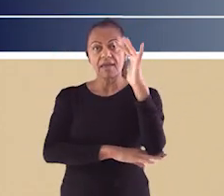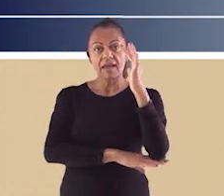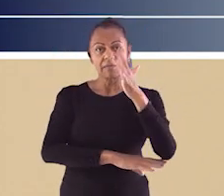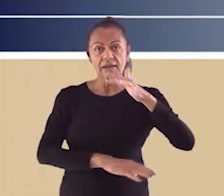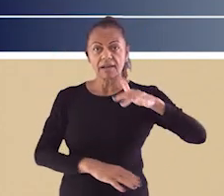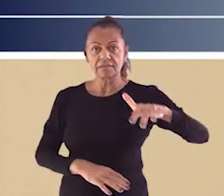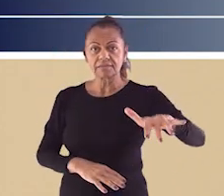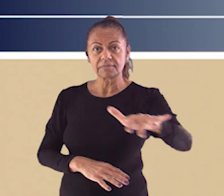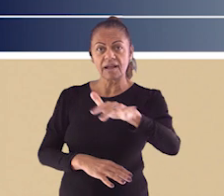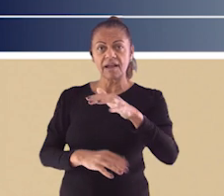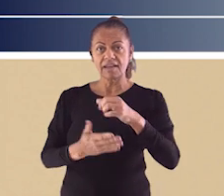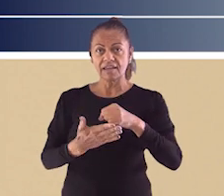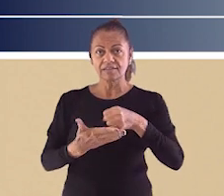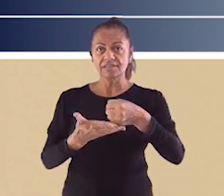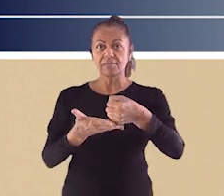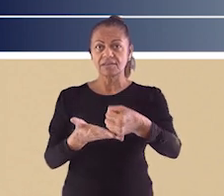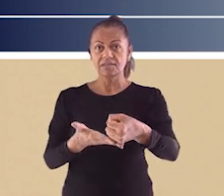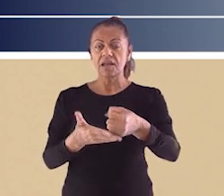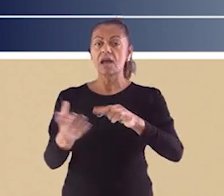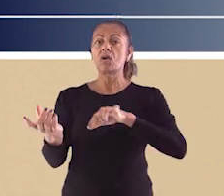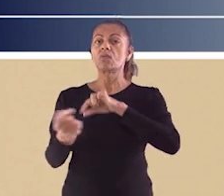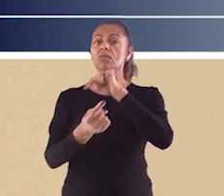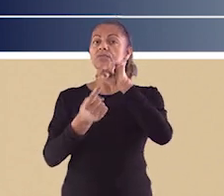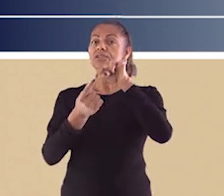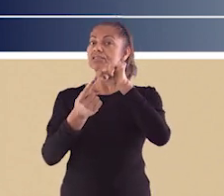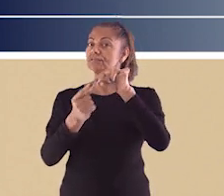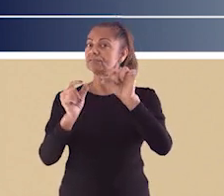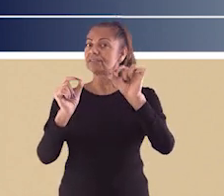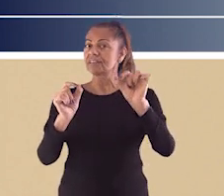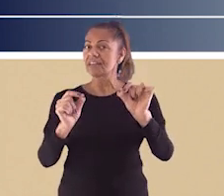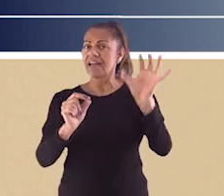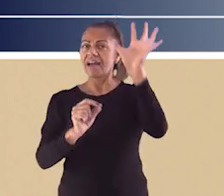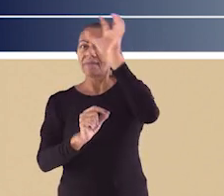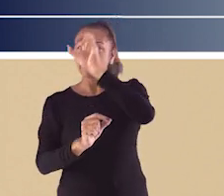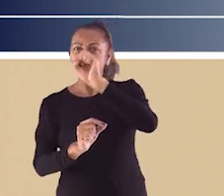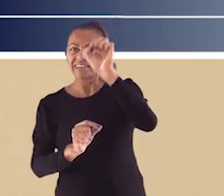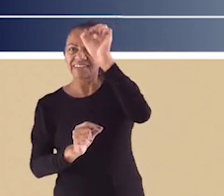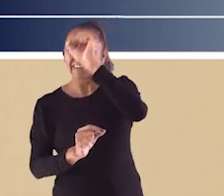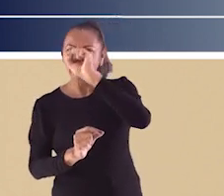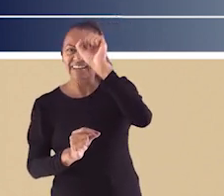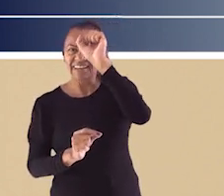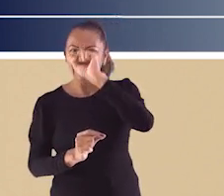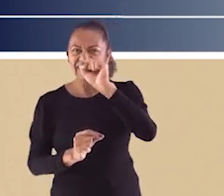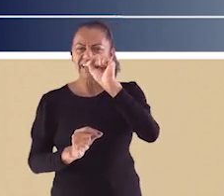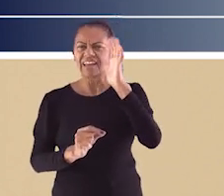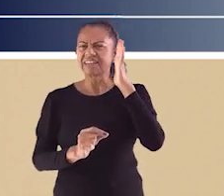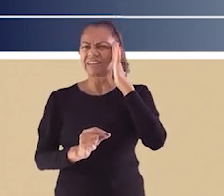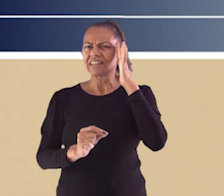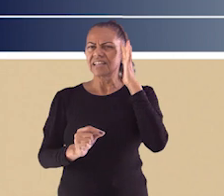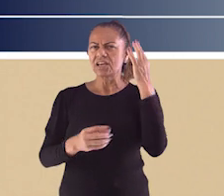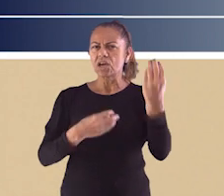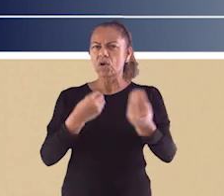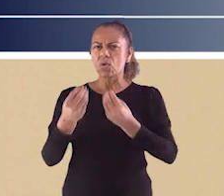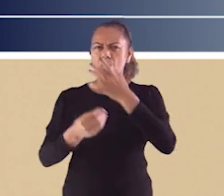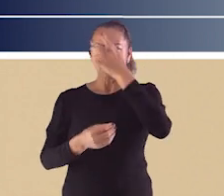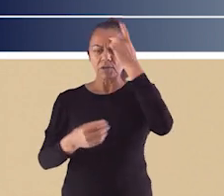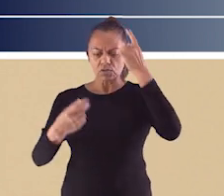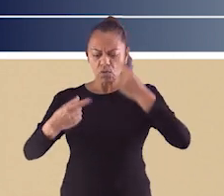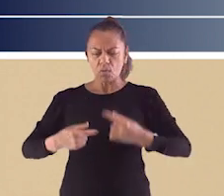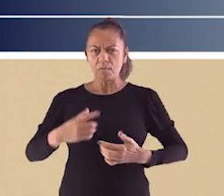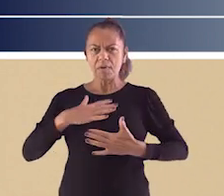e sustentabilidade. Já os objetivos são o de aprendizagem, compreender o movimentar-se